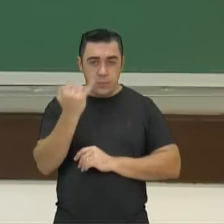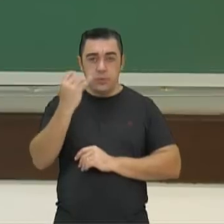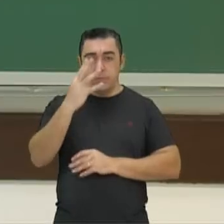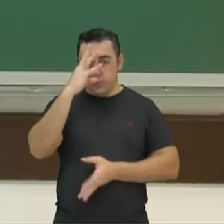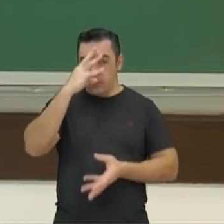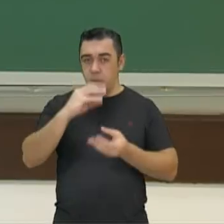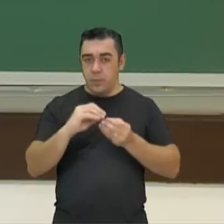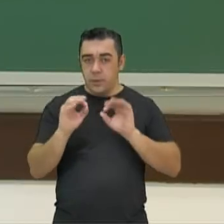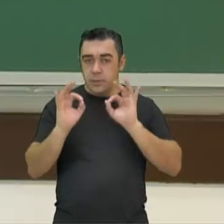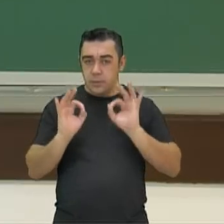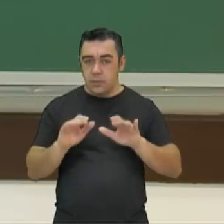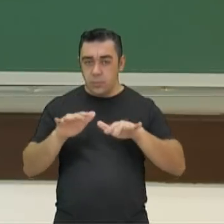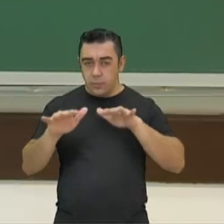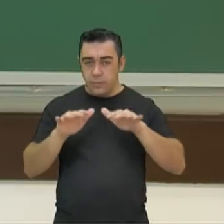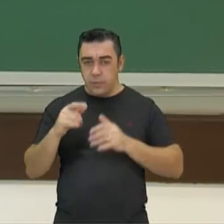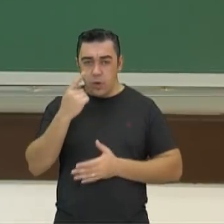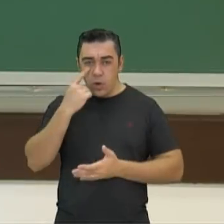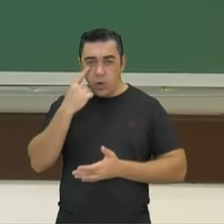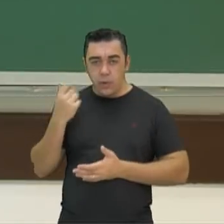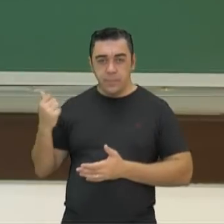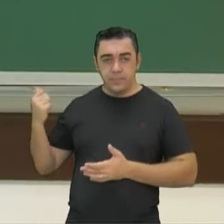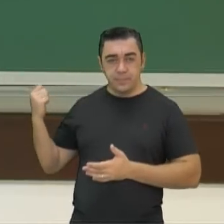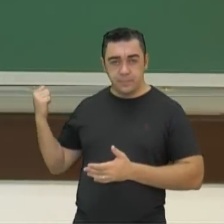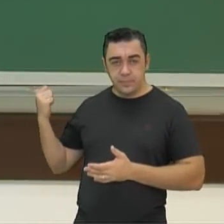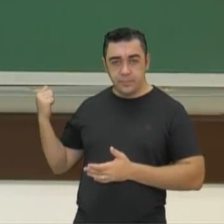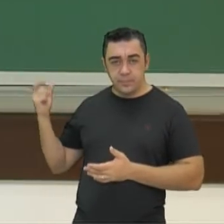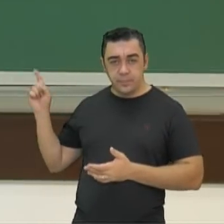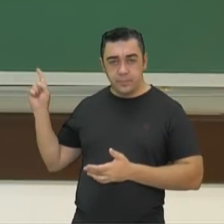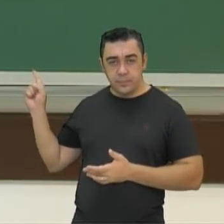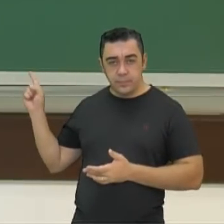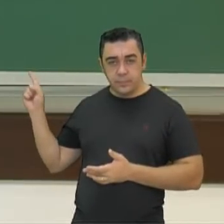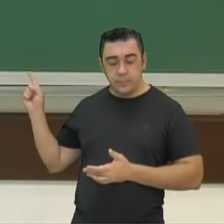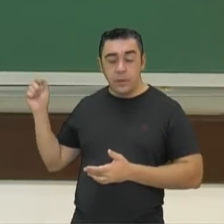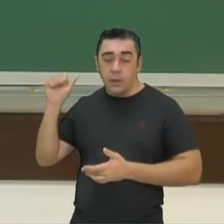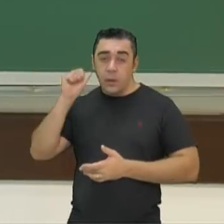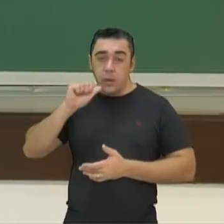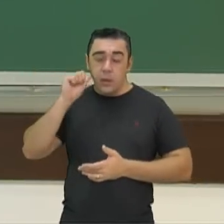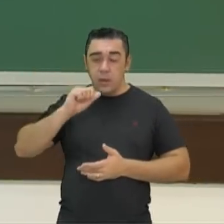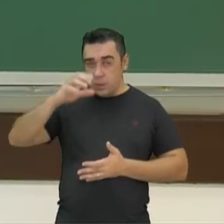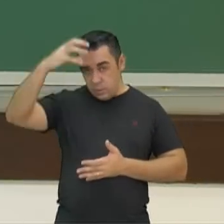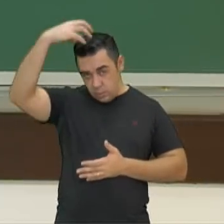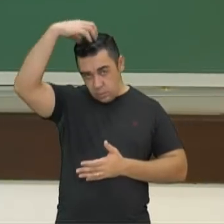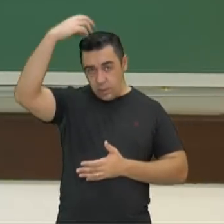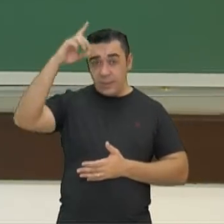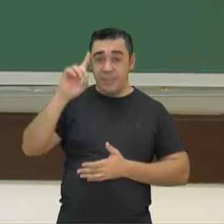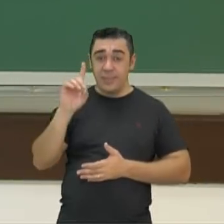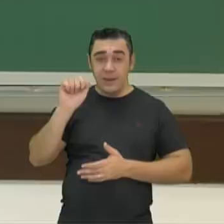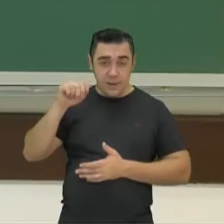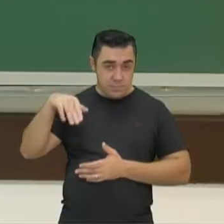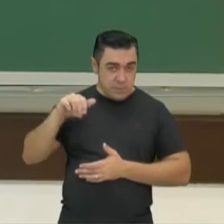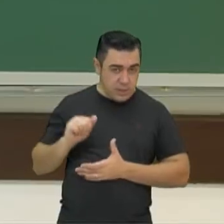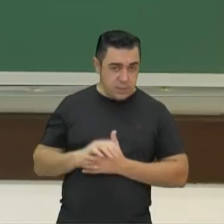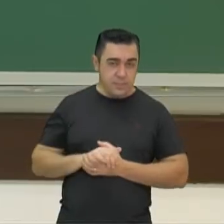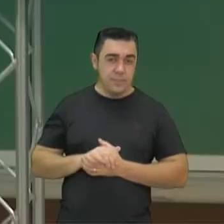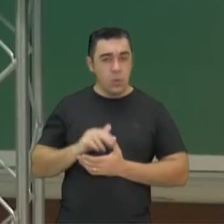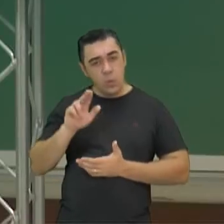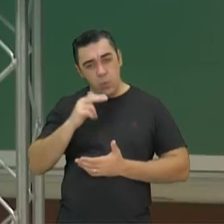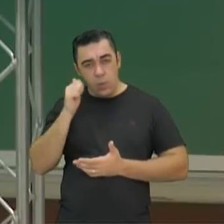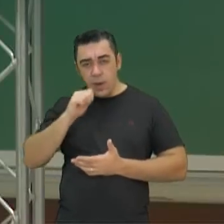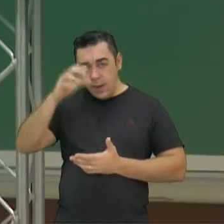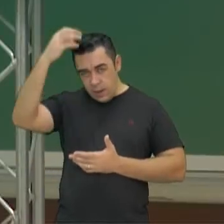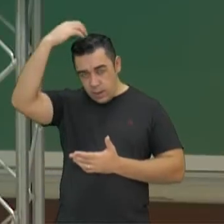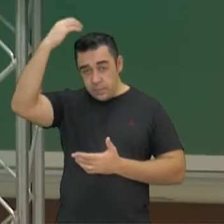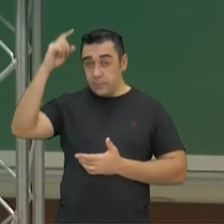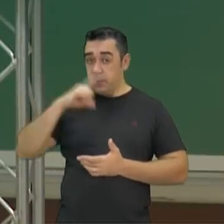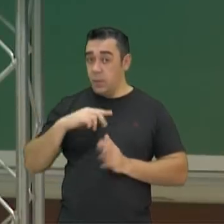vocês entenderem o movimento. Vamos voltar aqui, ó. O movimento da dama, né? E uma regra para a dama.